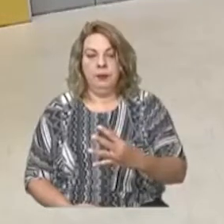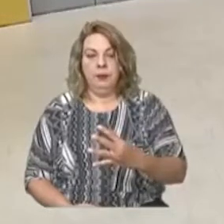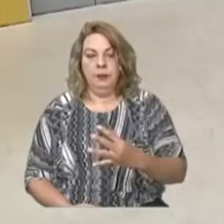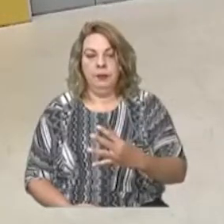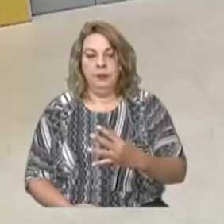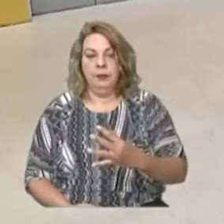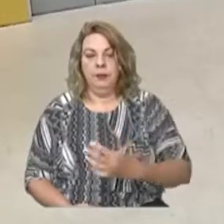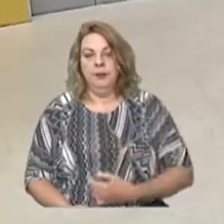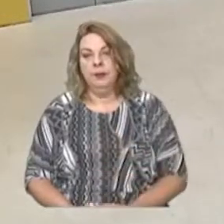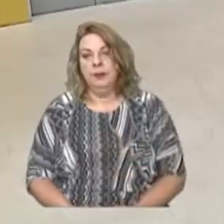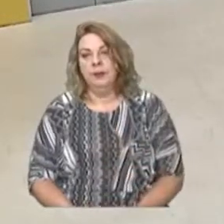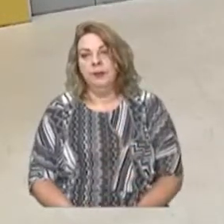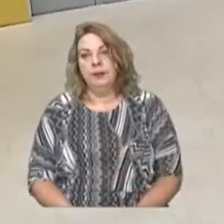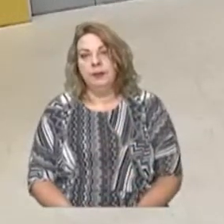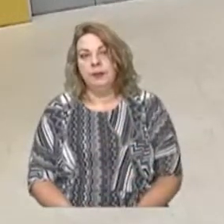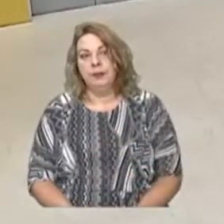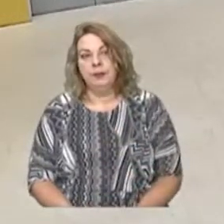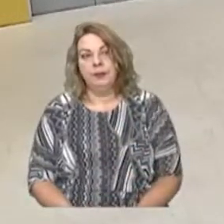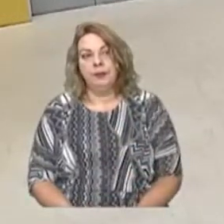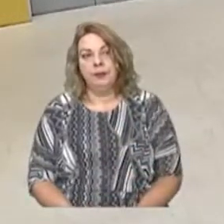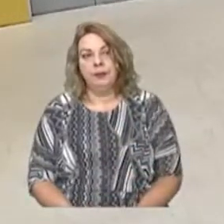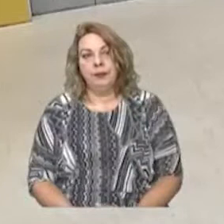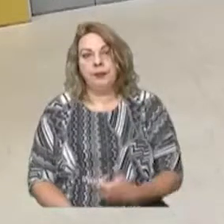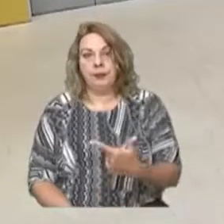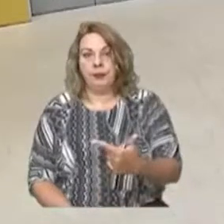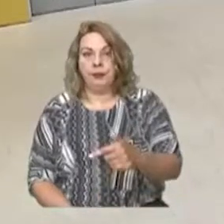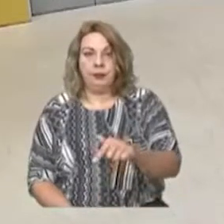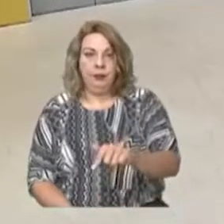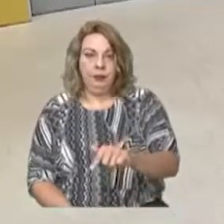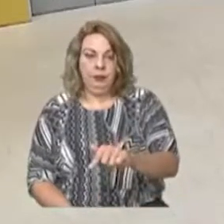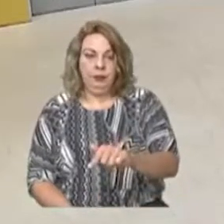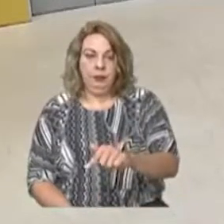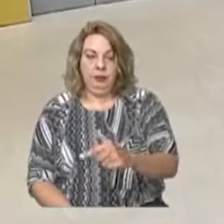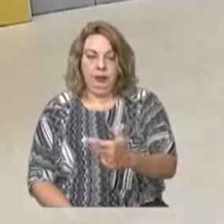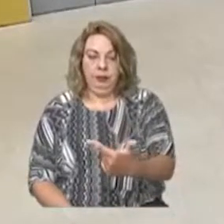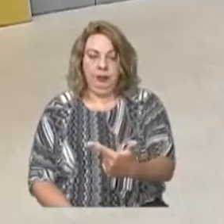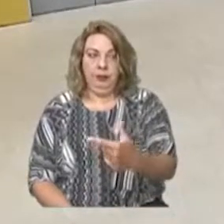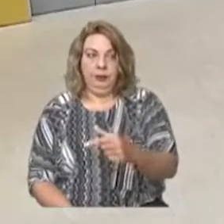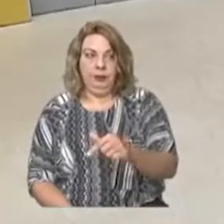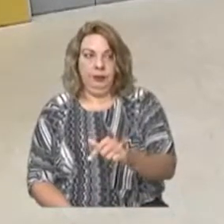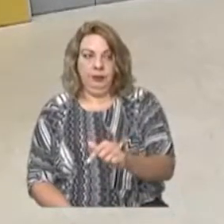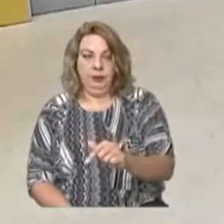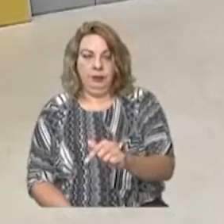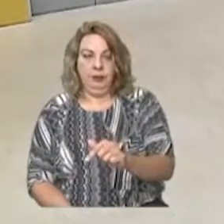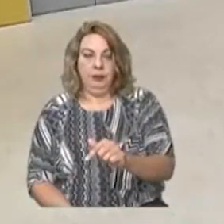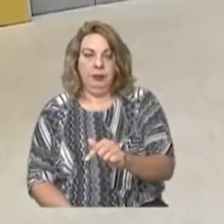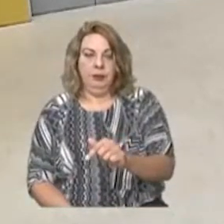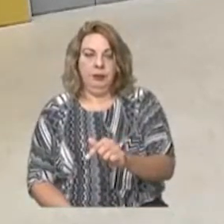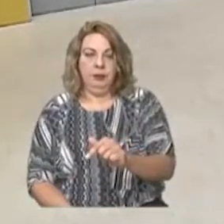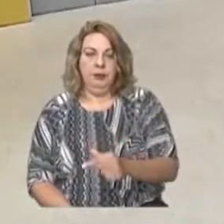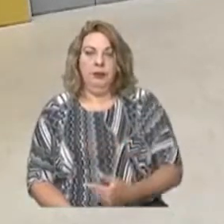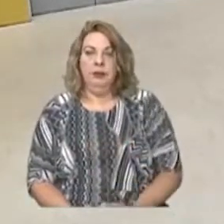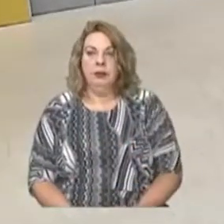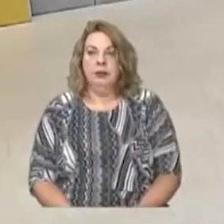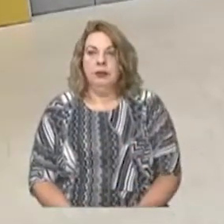54. Vamos que vamos. Número 27. 27.